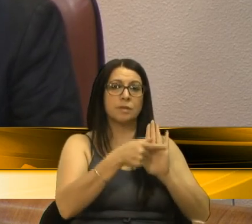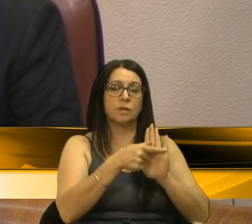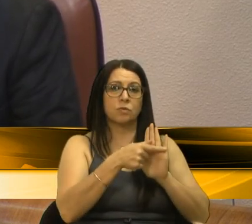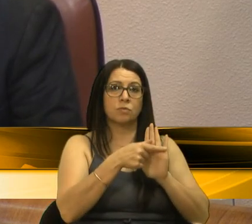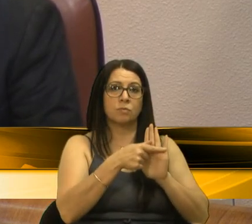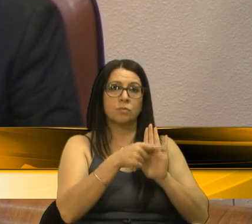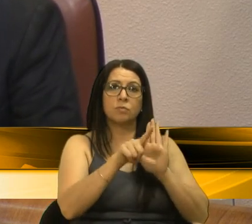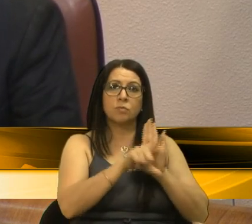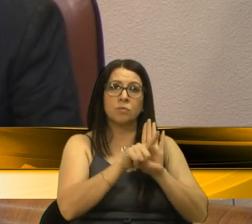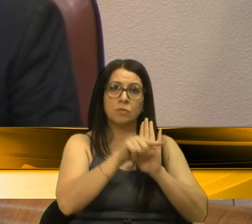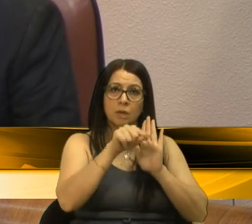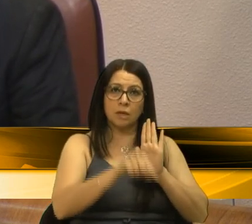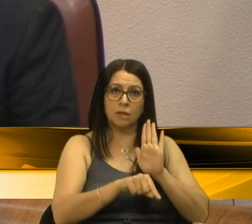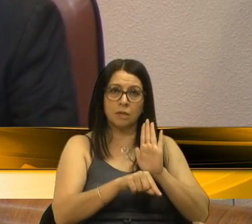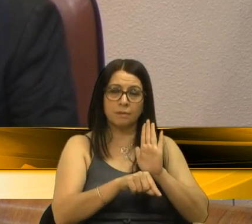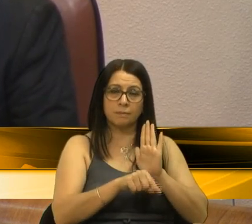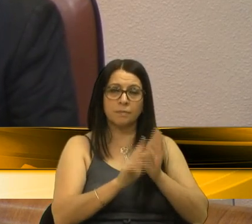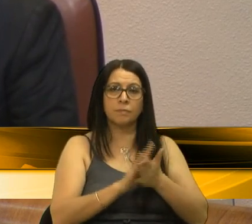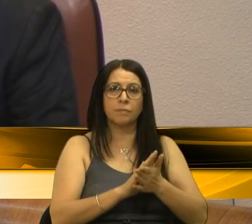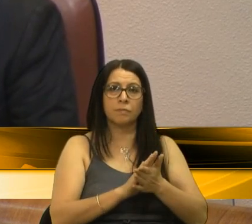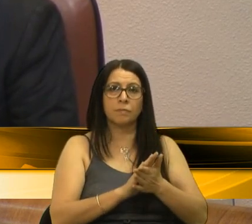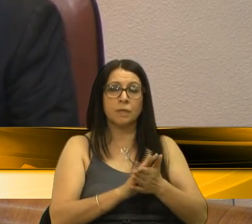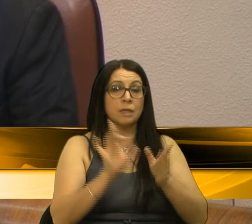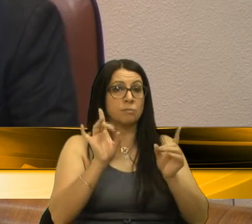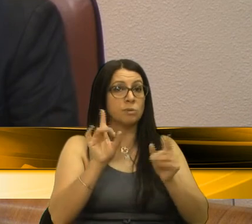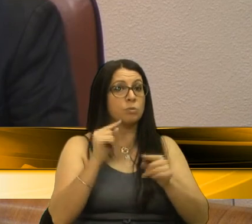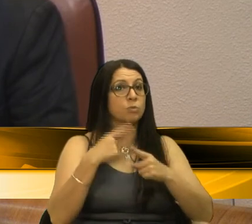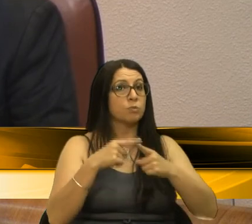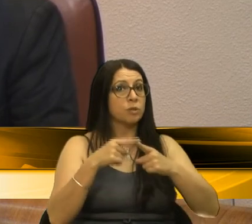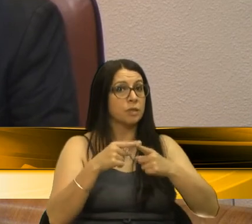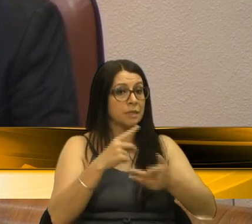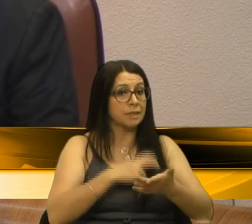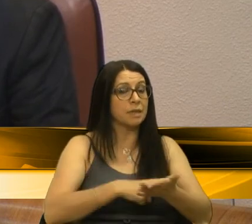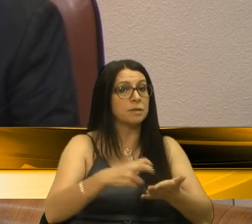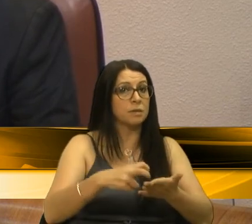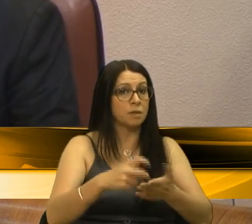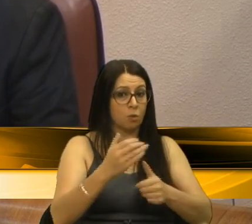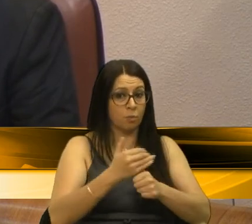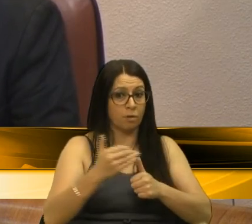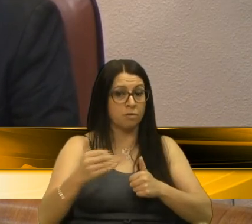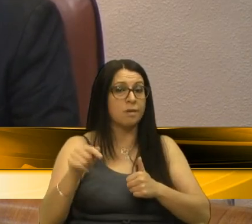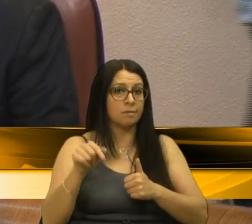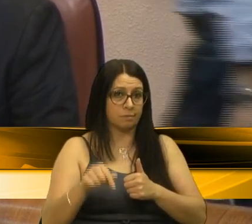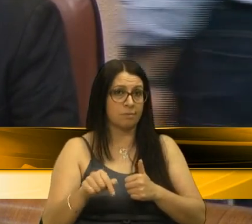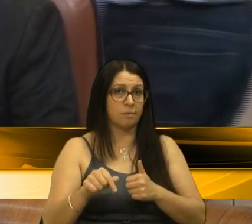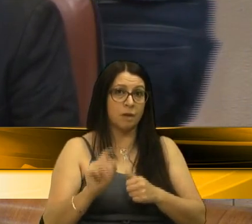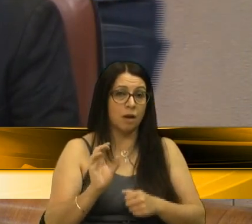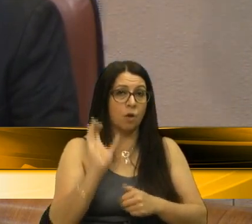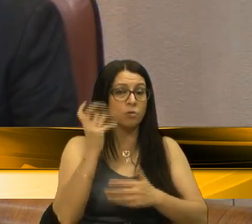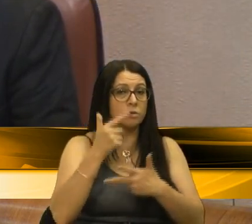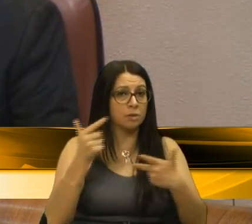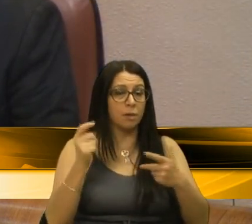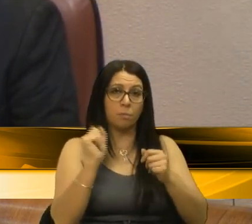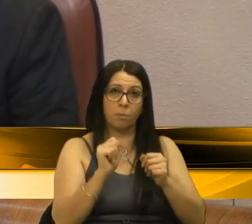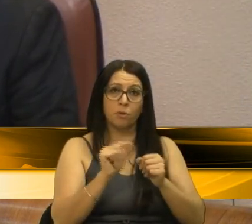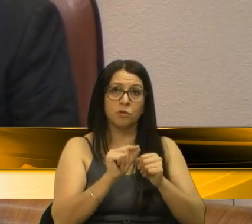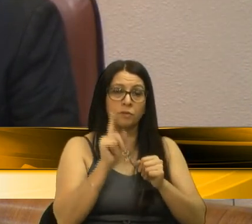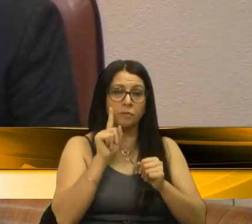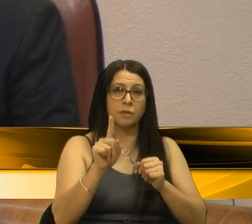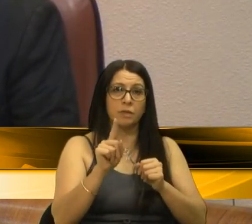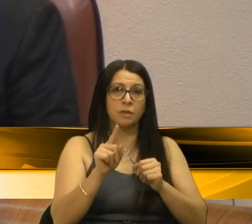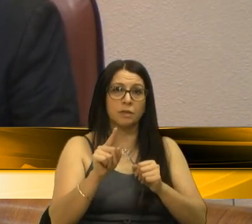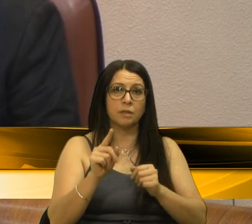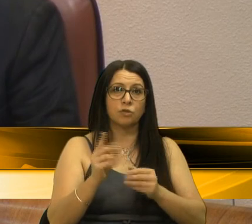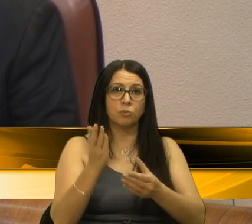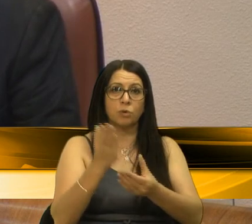da legislação de regência, especialmente porque, se a cassação do mandato ocorrer, poderá haver recurso ao Tribunal